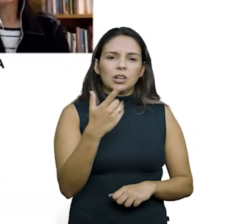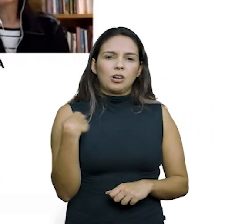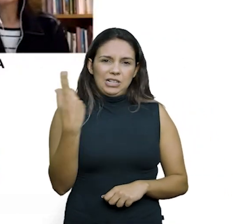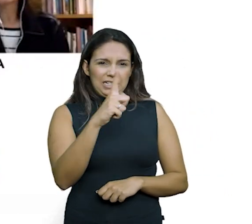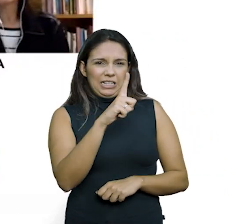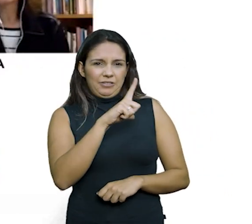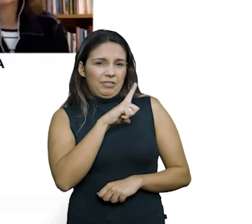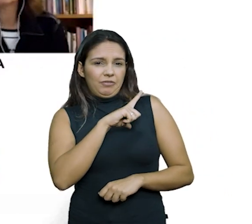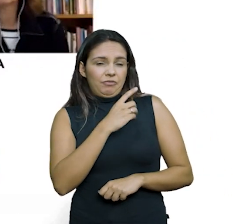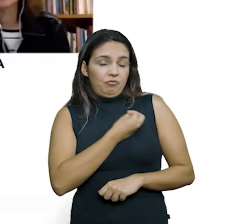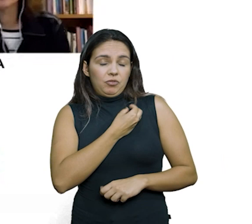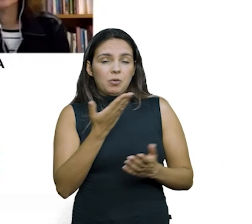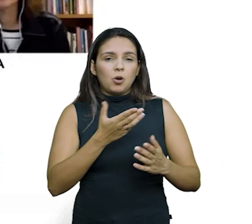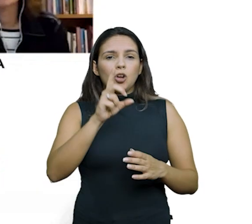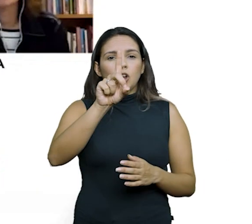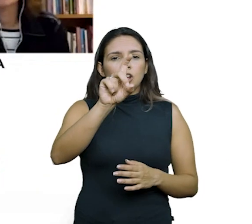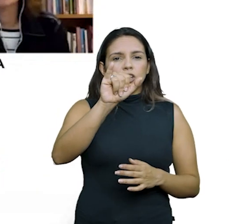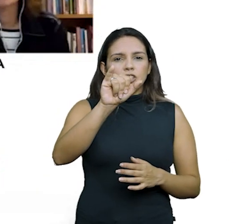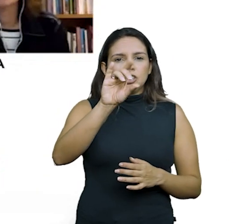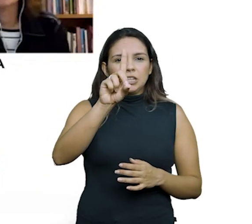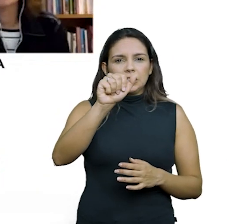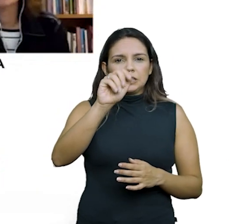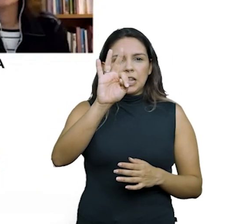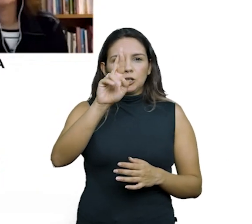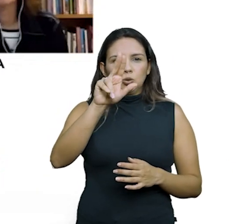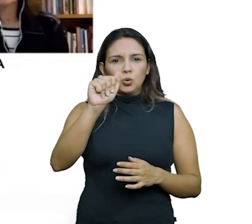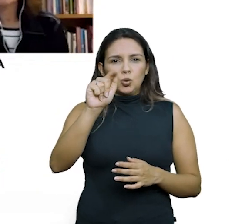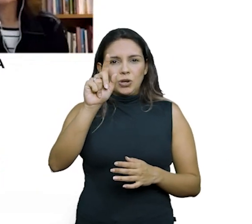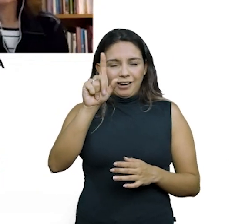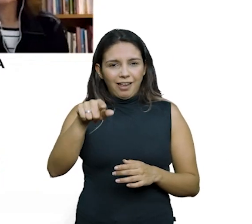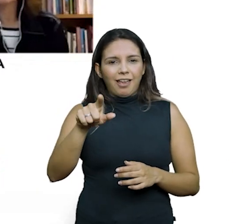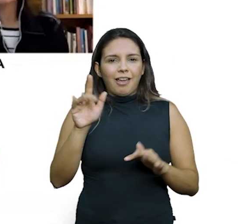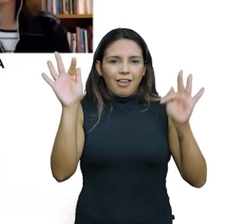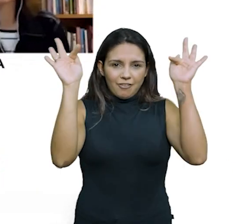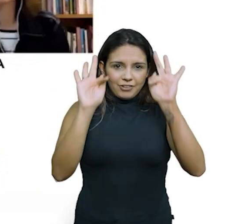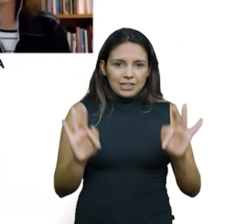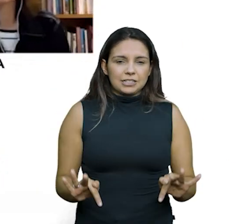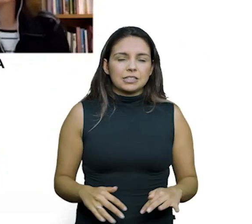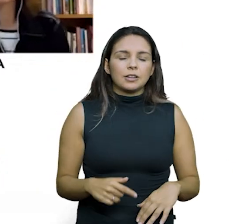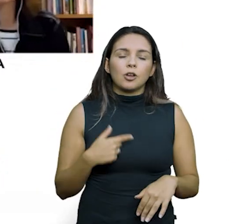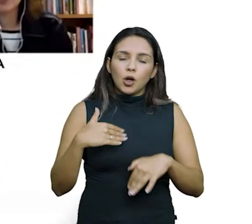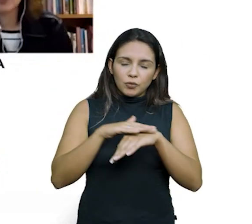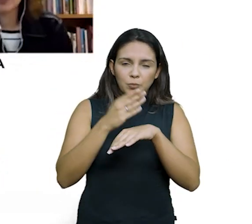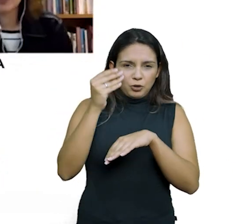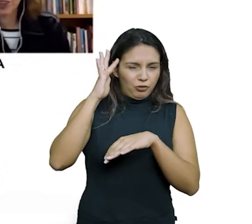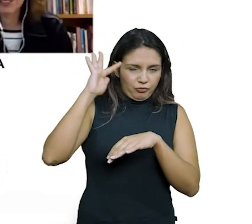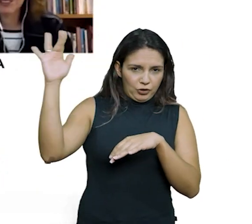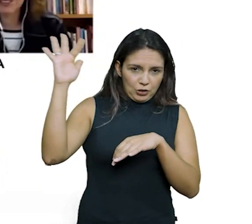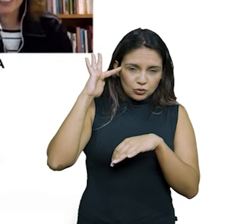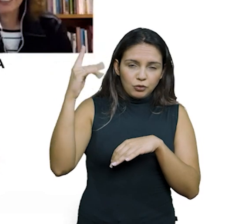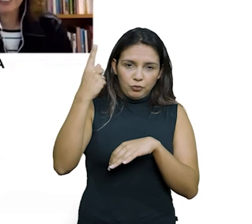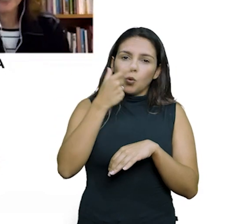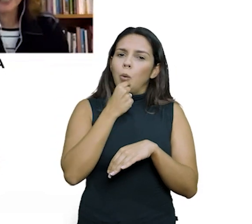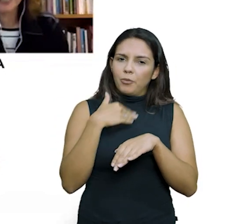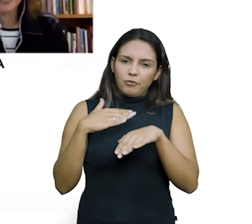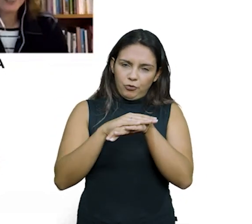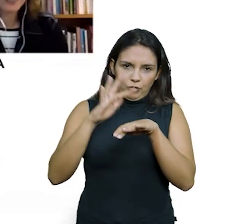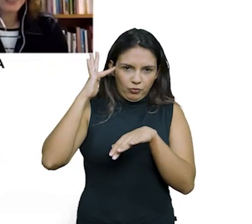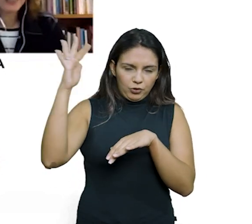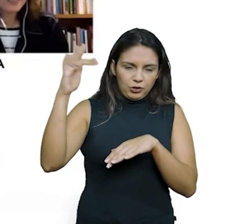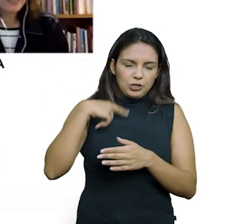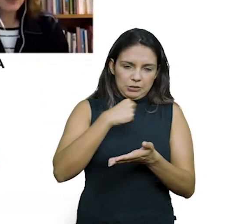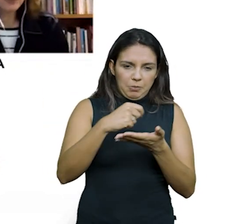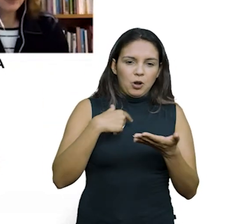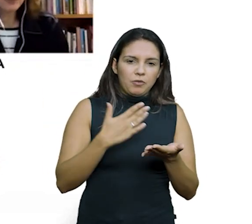de ditadura da felicidade, sabe? Eu conversei muito com o Renato Janine Ribeiro, filósofo, que é fantástico, né? Quando